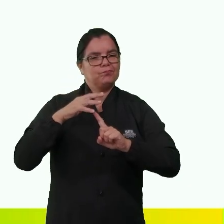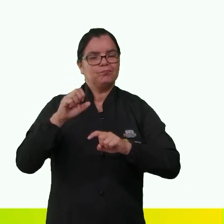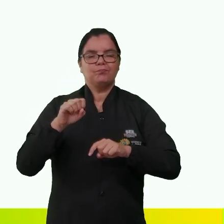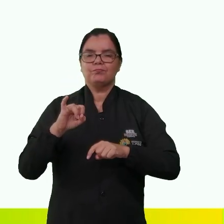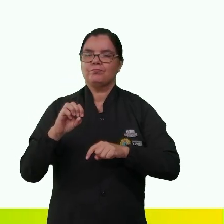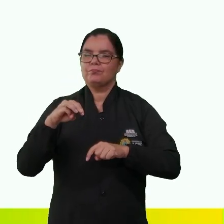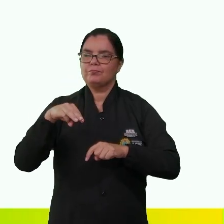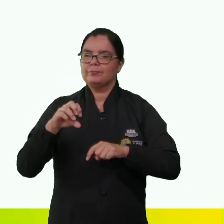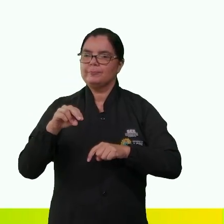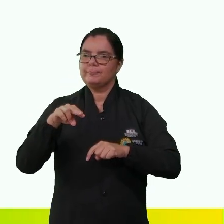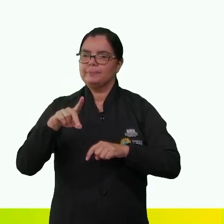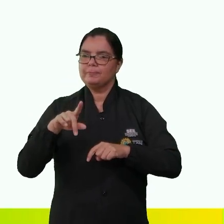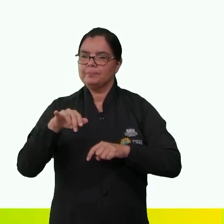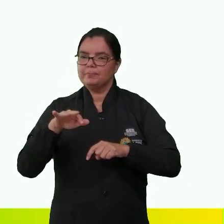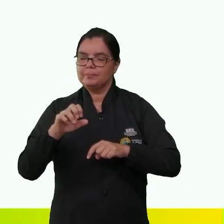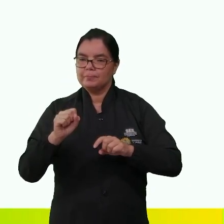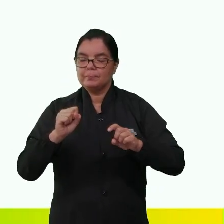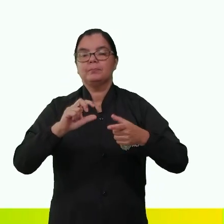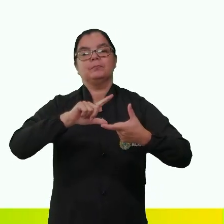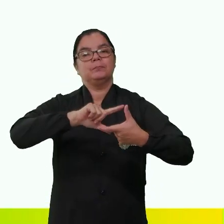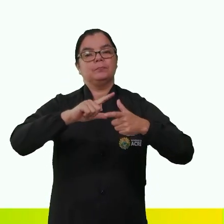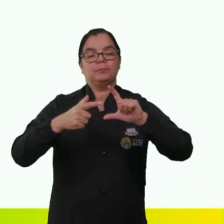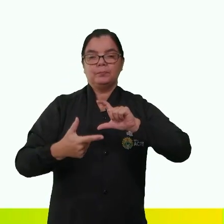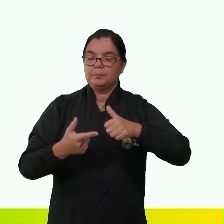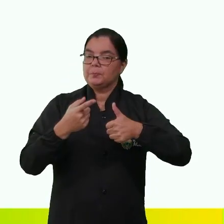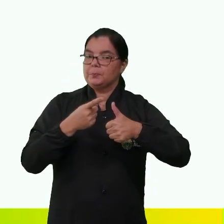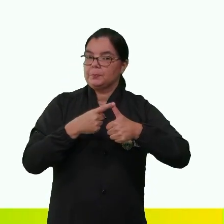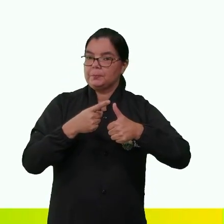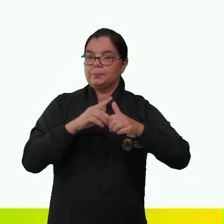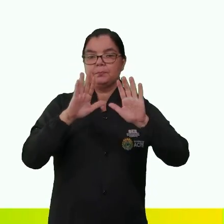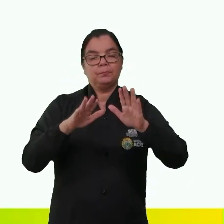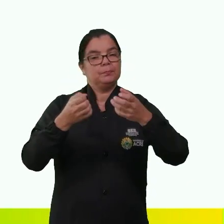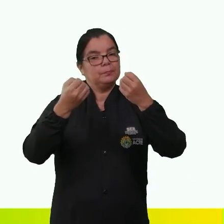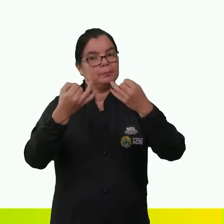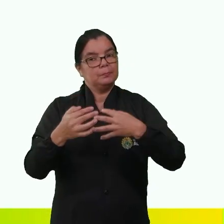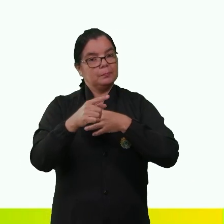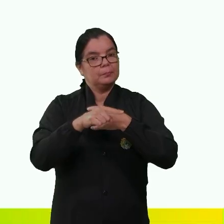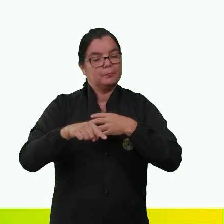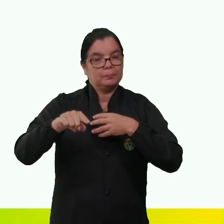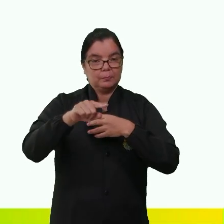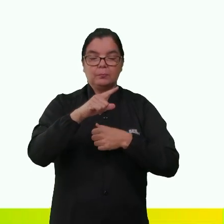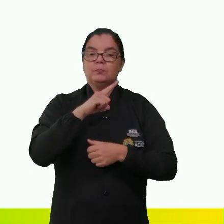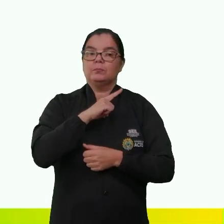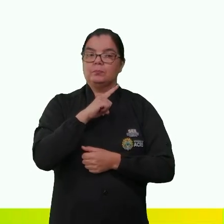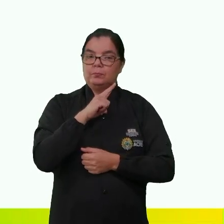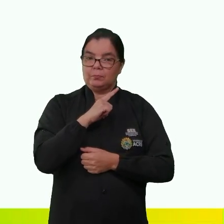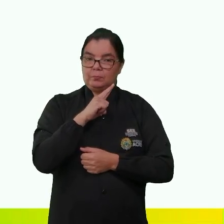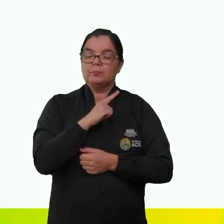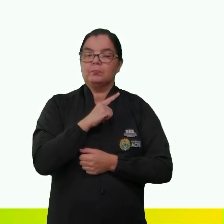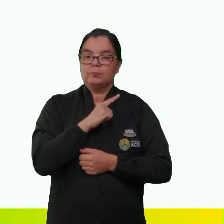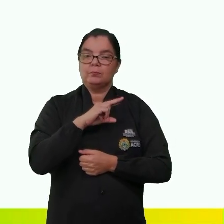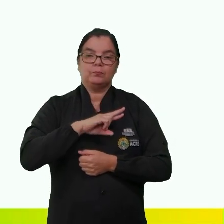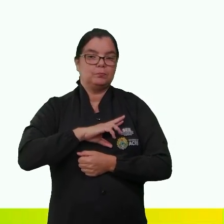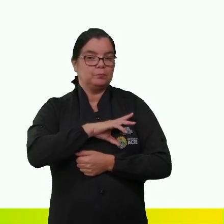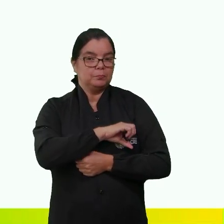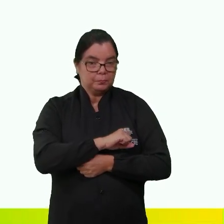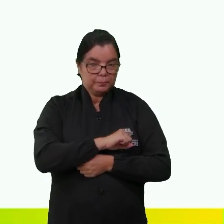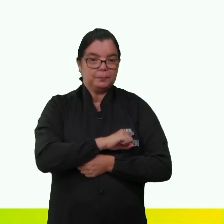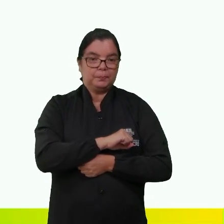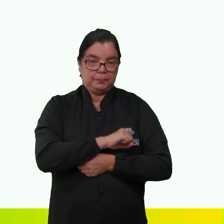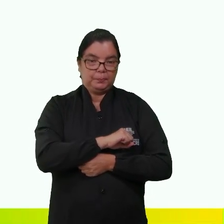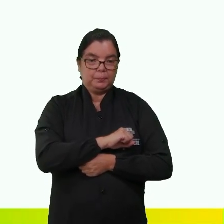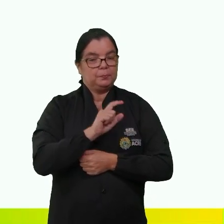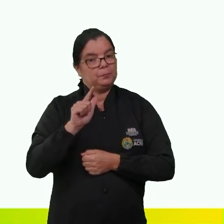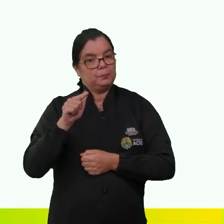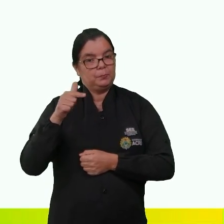influência do simbolismo no modernismo. Primeiro que eu já disse para vocês, eu tenho aqui uma obra do romantismo e